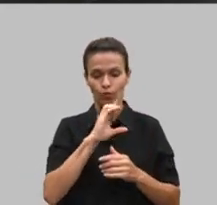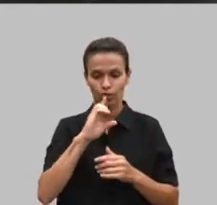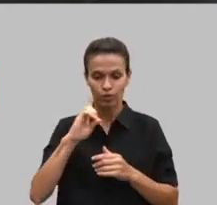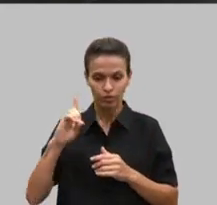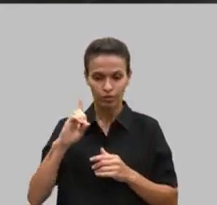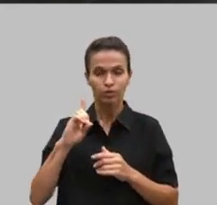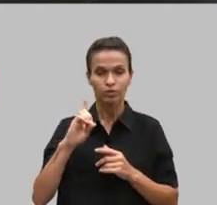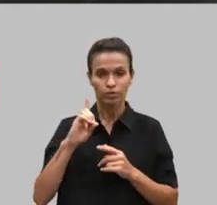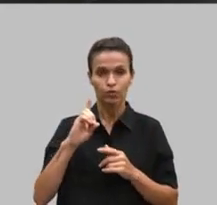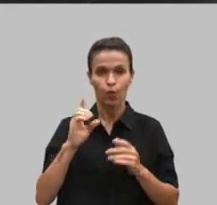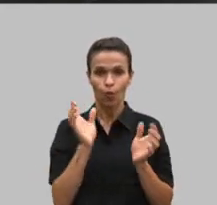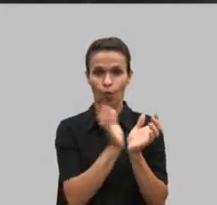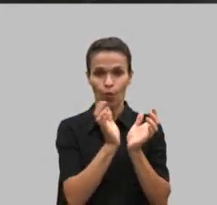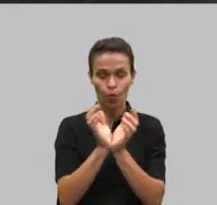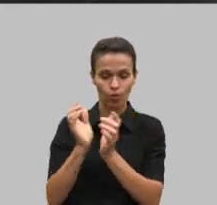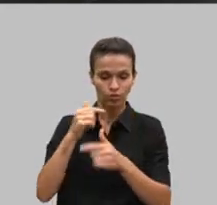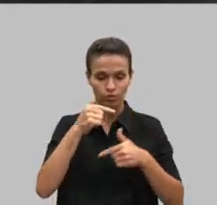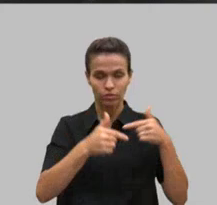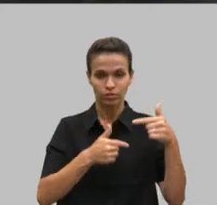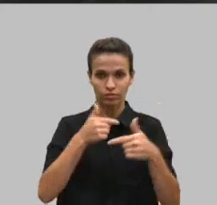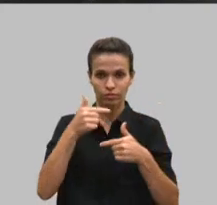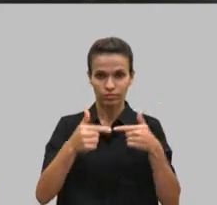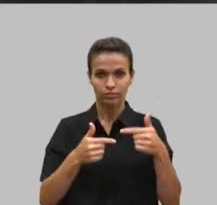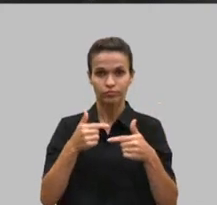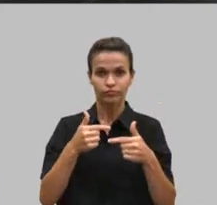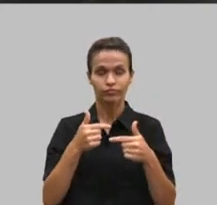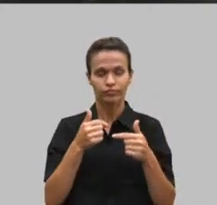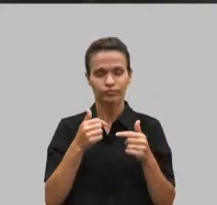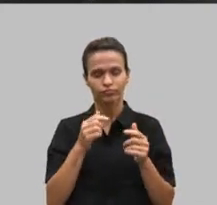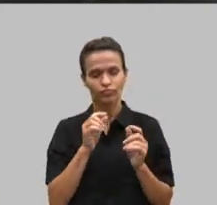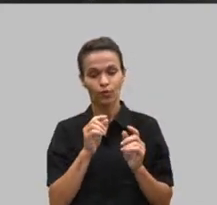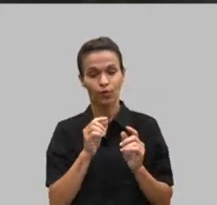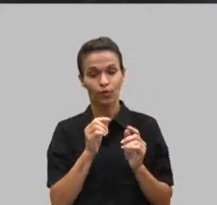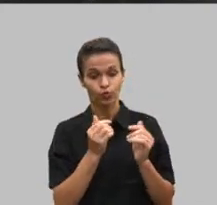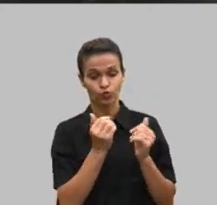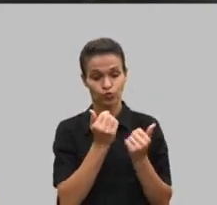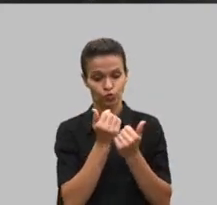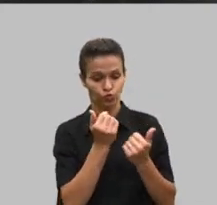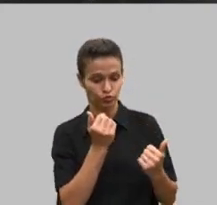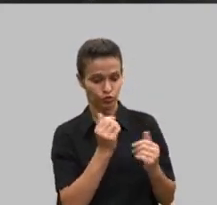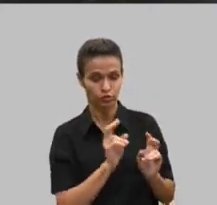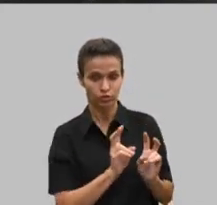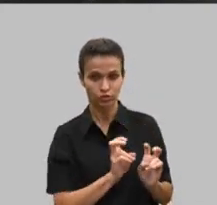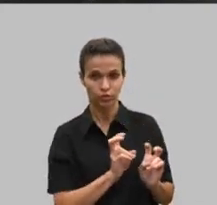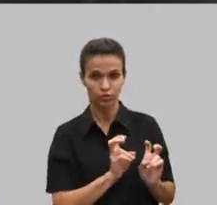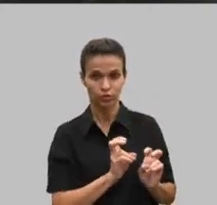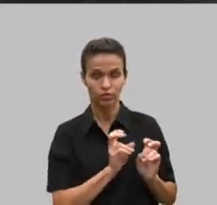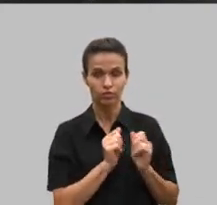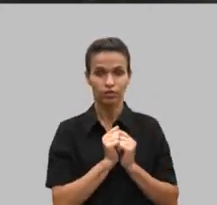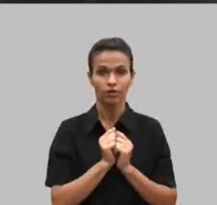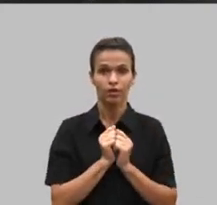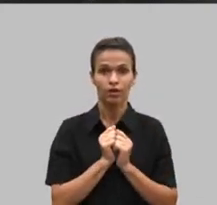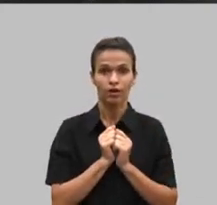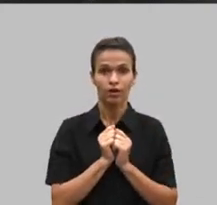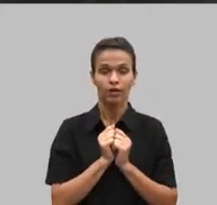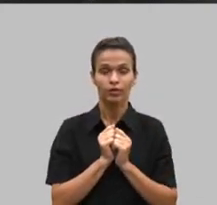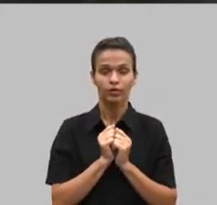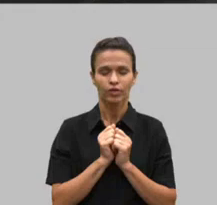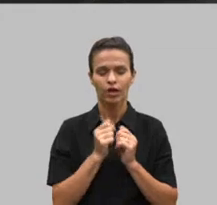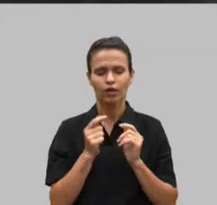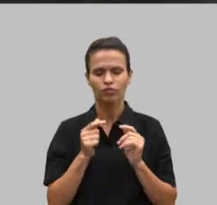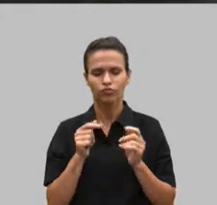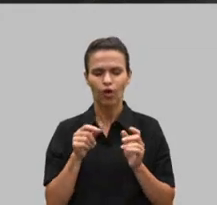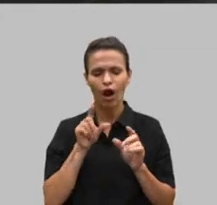coordenadores dos grupos de trabalho dos respectivos subtemas a cédulas de votação para priorização das propostas